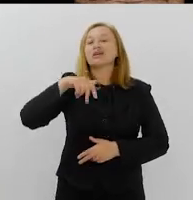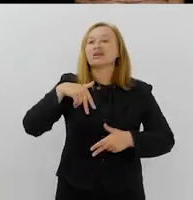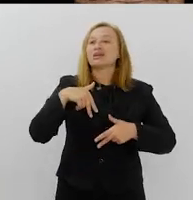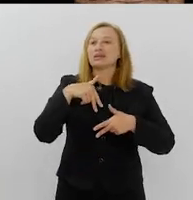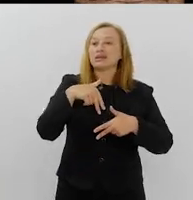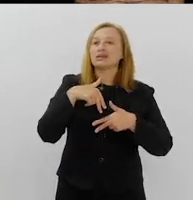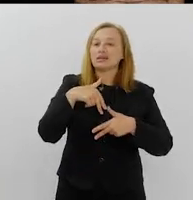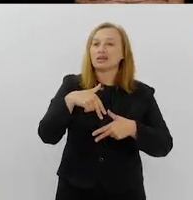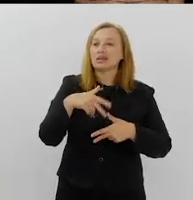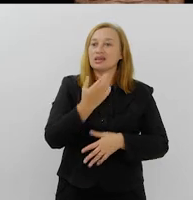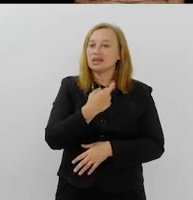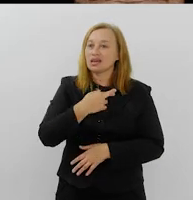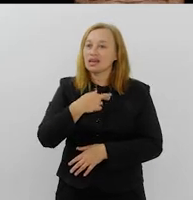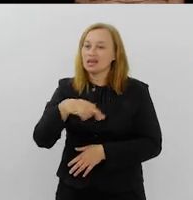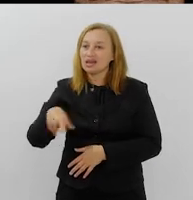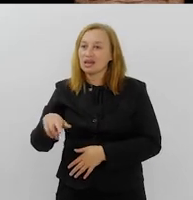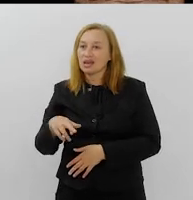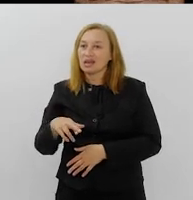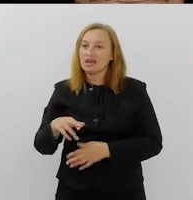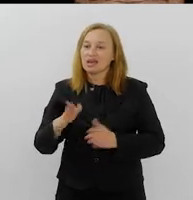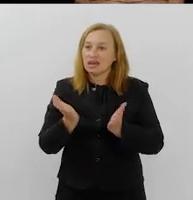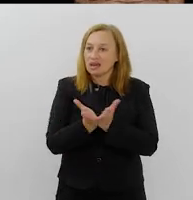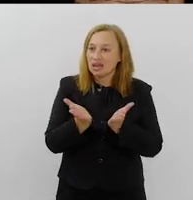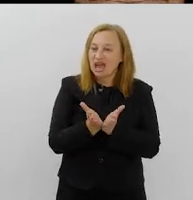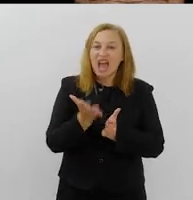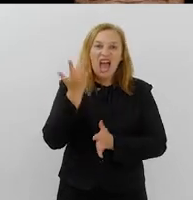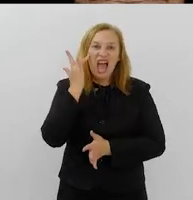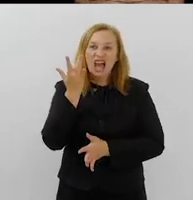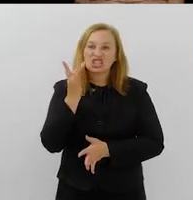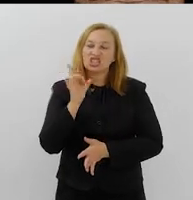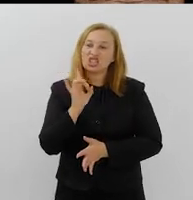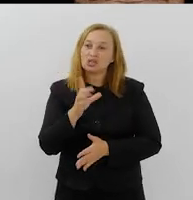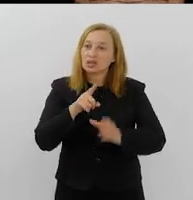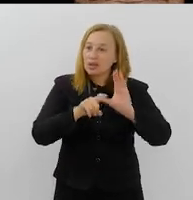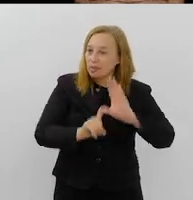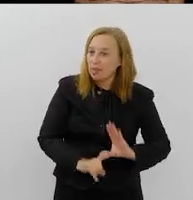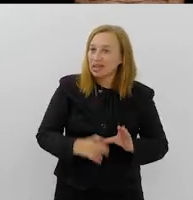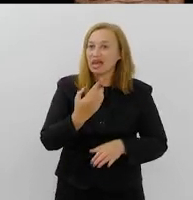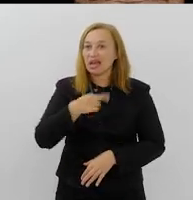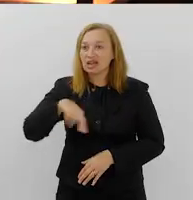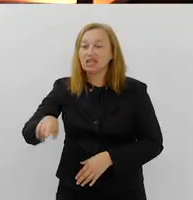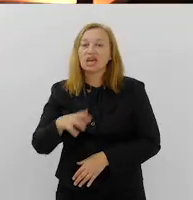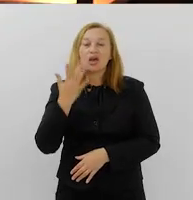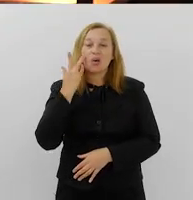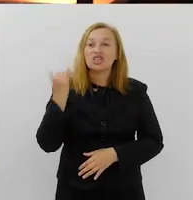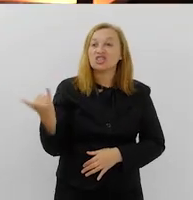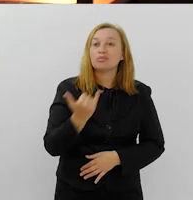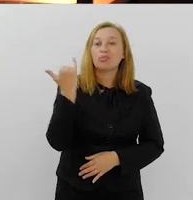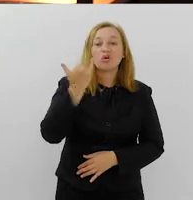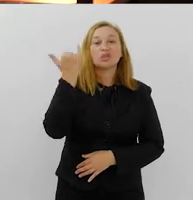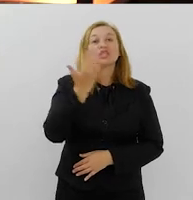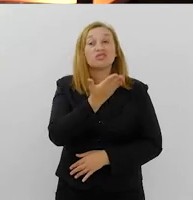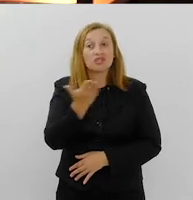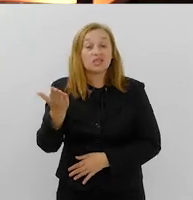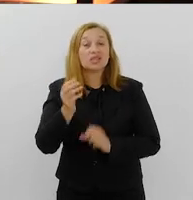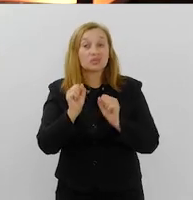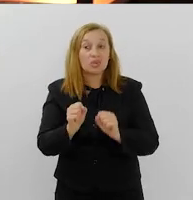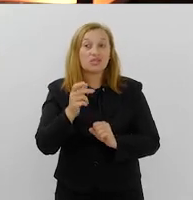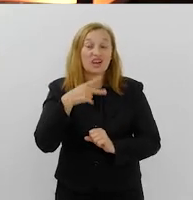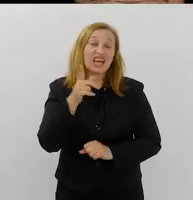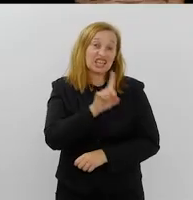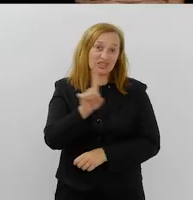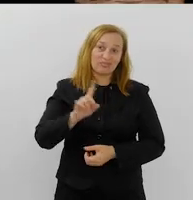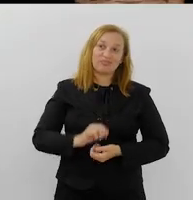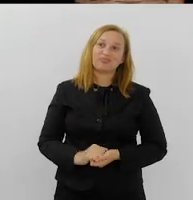evangélico, as pessoas acham que as pessoas vivem da religião. Então, acho muito importante que